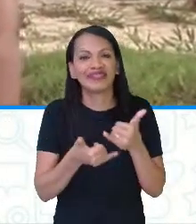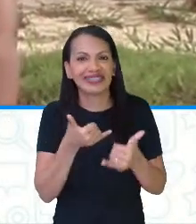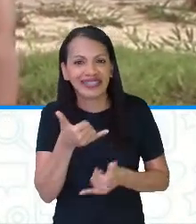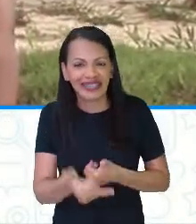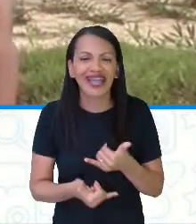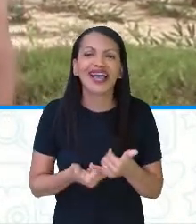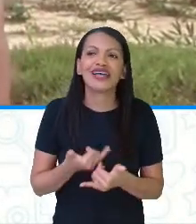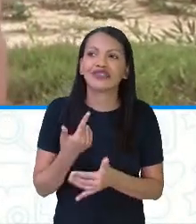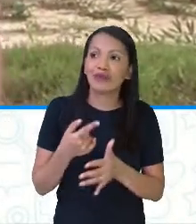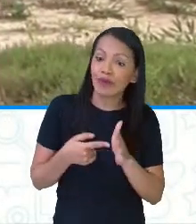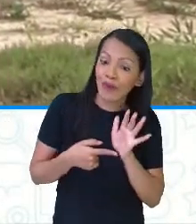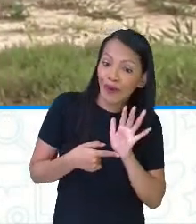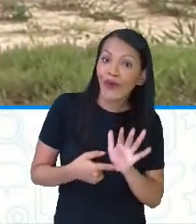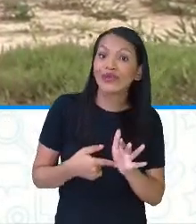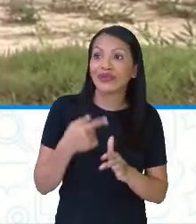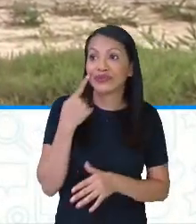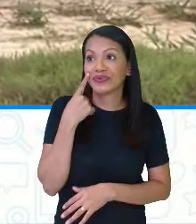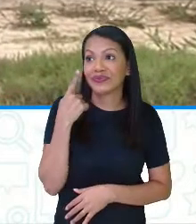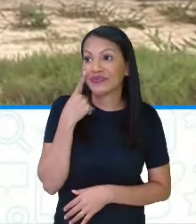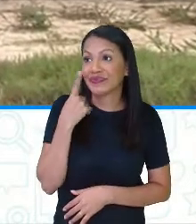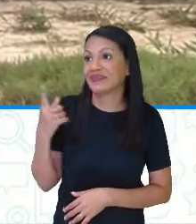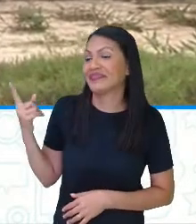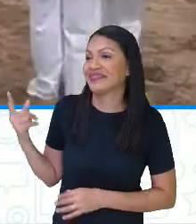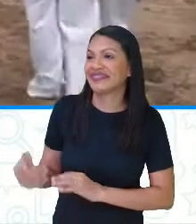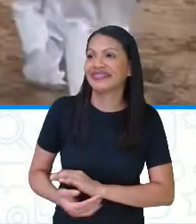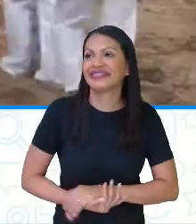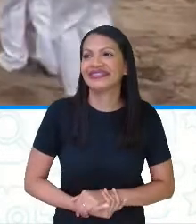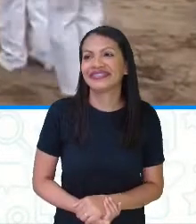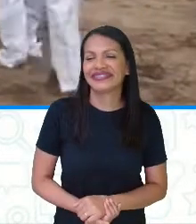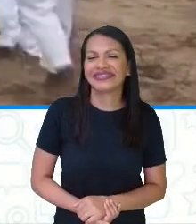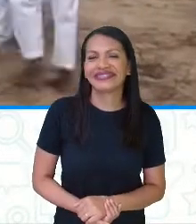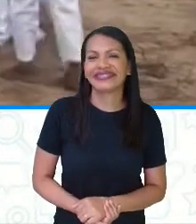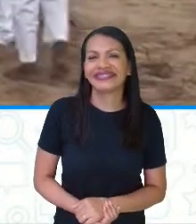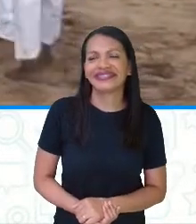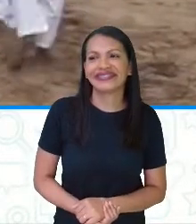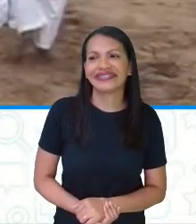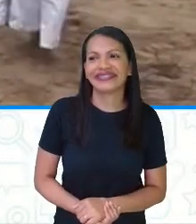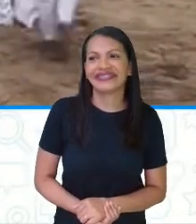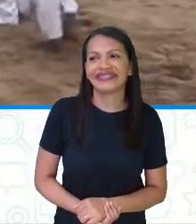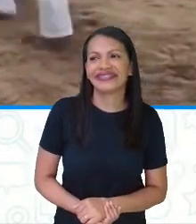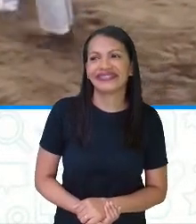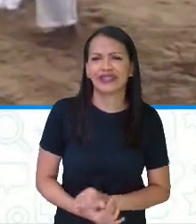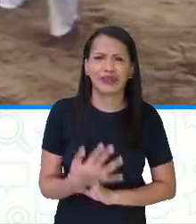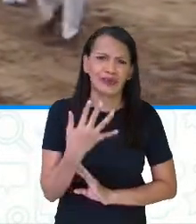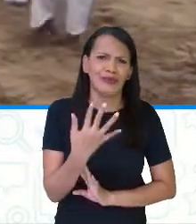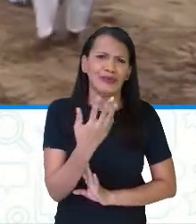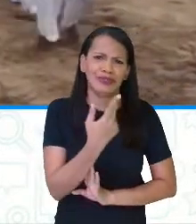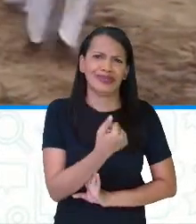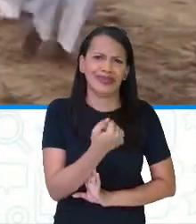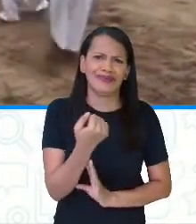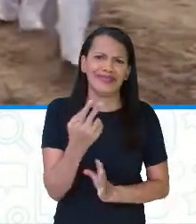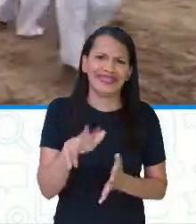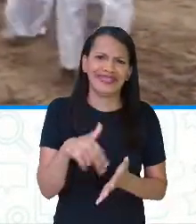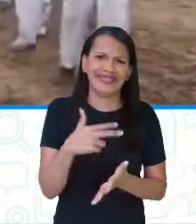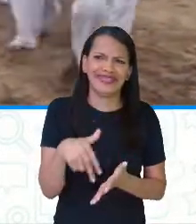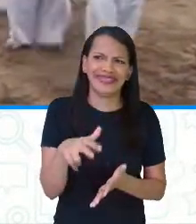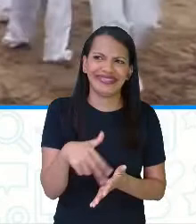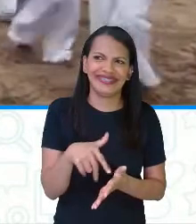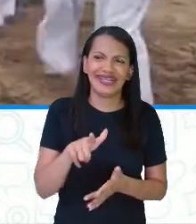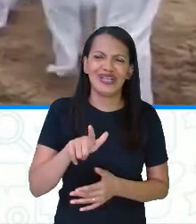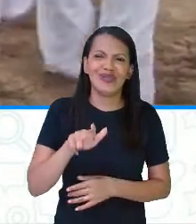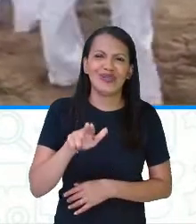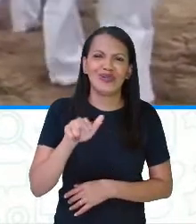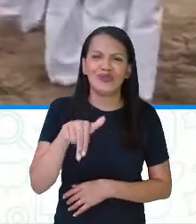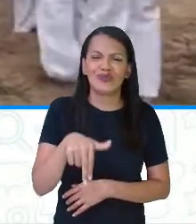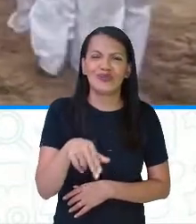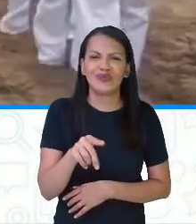brincando, mostrando. Olha aqui, ó. Aqui ela tá fazendo os meninos dançarem. Olha que bonitinho. Eles dançando. Esse aqui é o